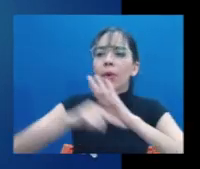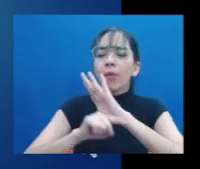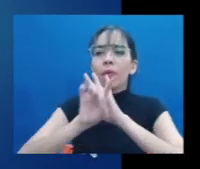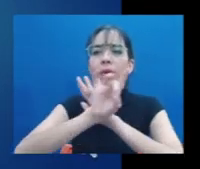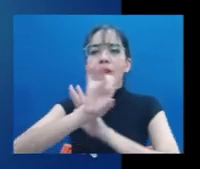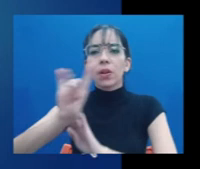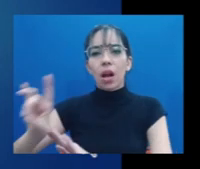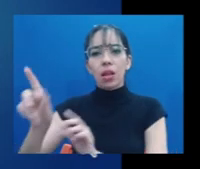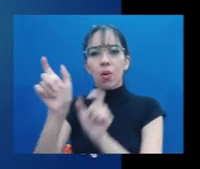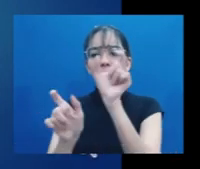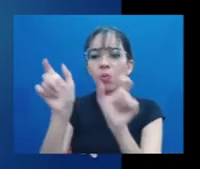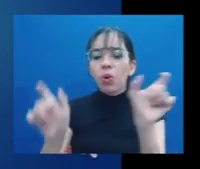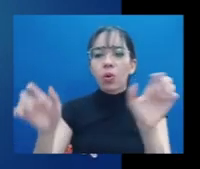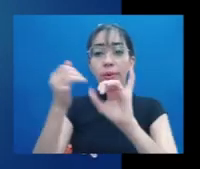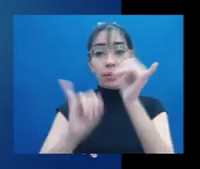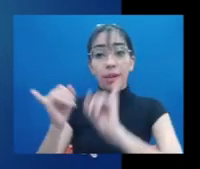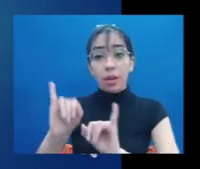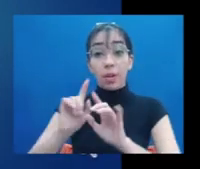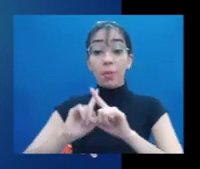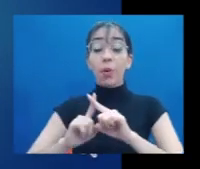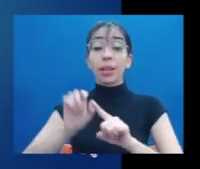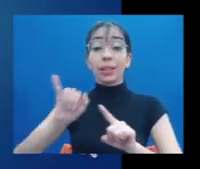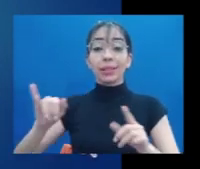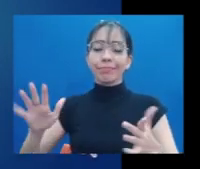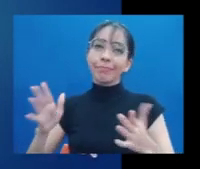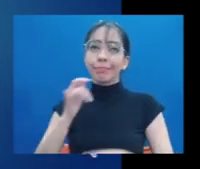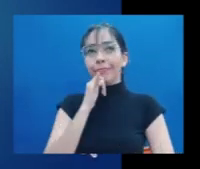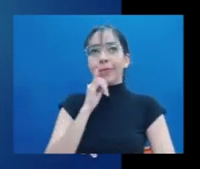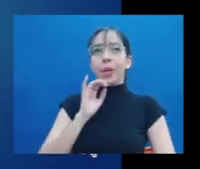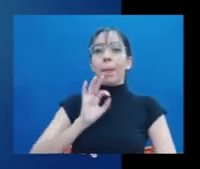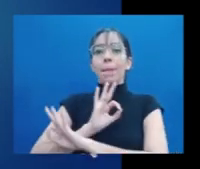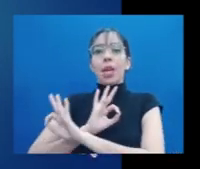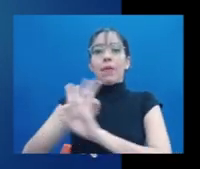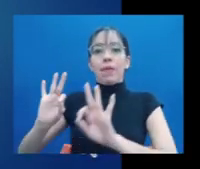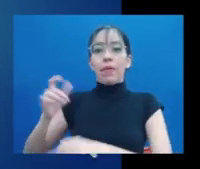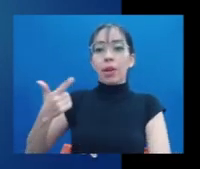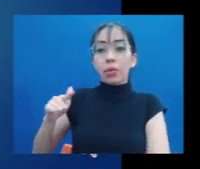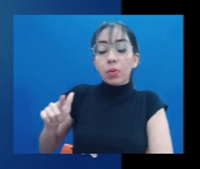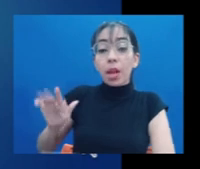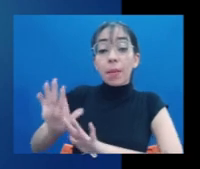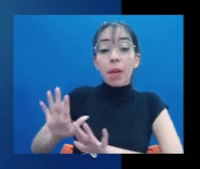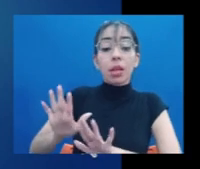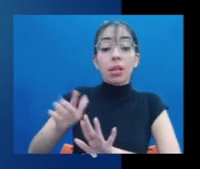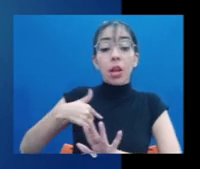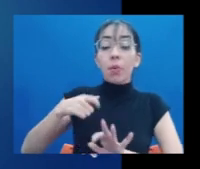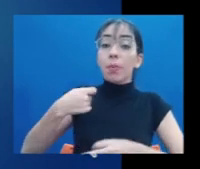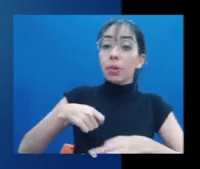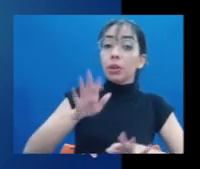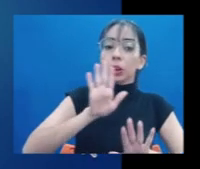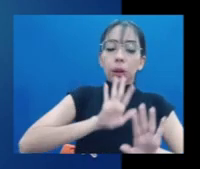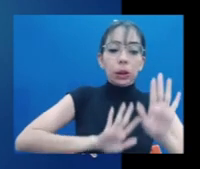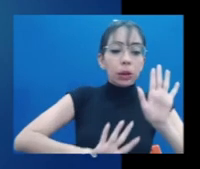eu vou armazenar tendo em vista se a substância é compatível, se ela é incompatível. Eu não posso, né,